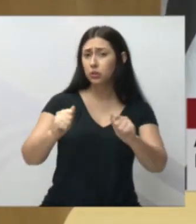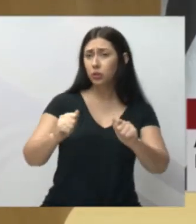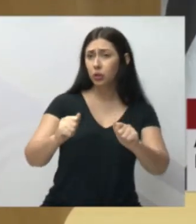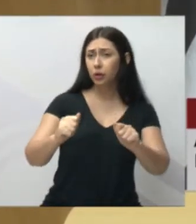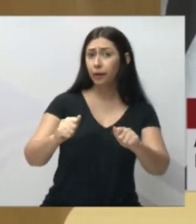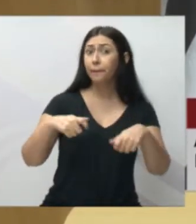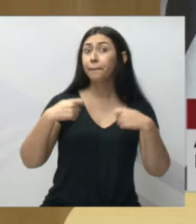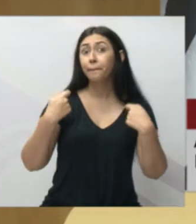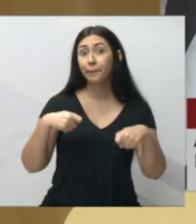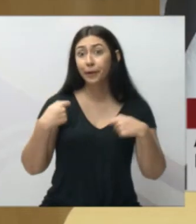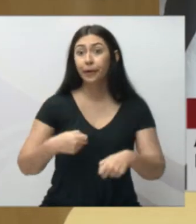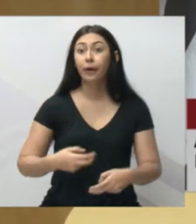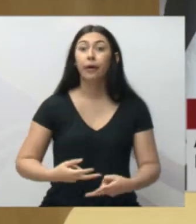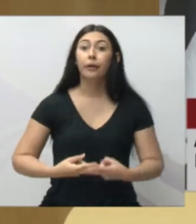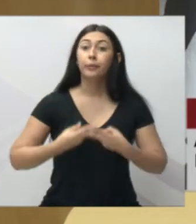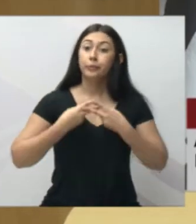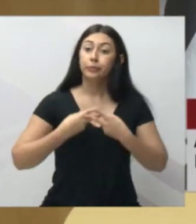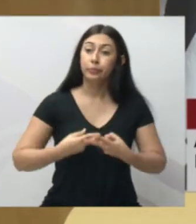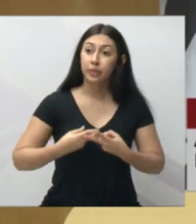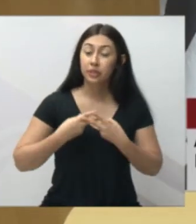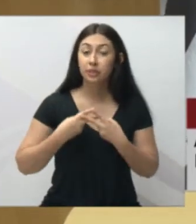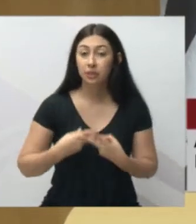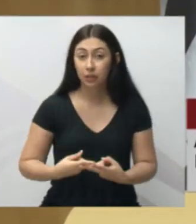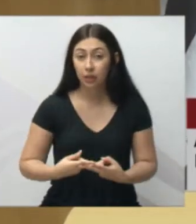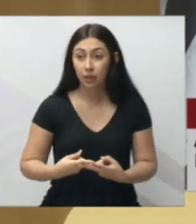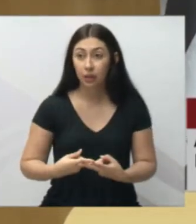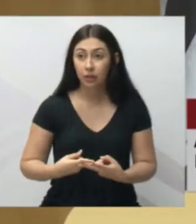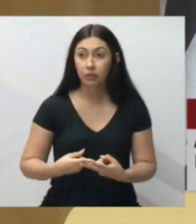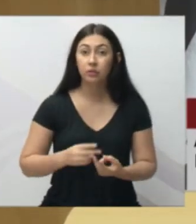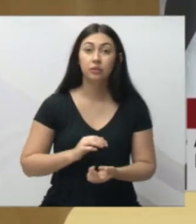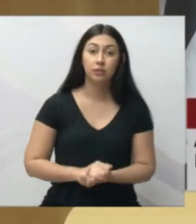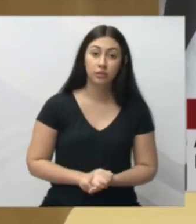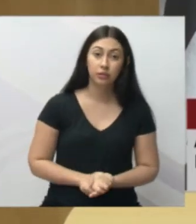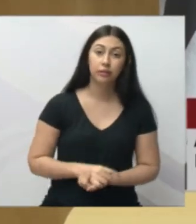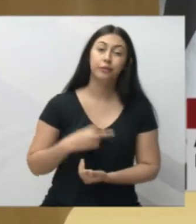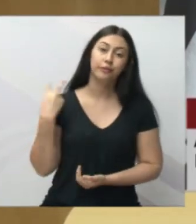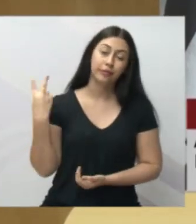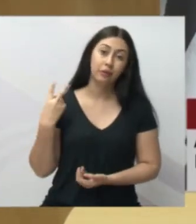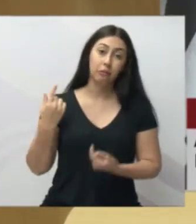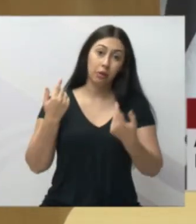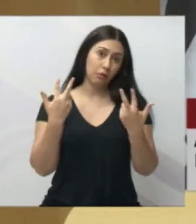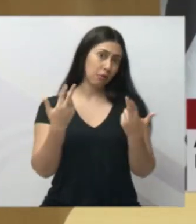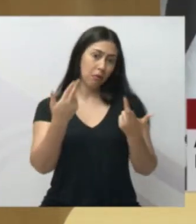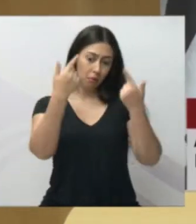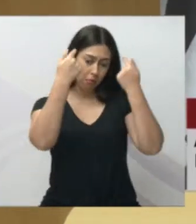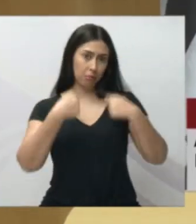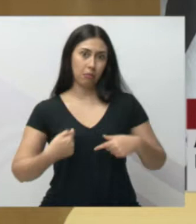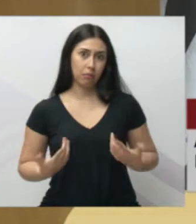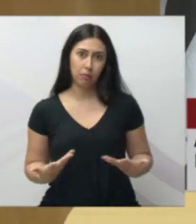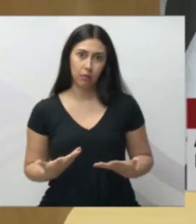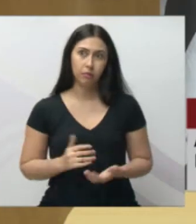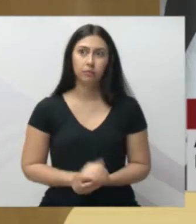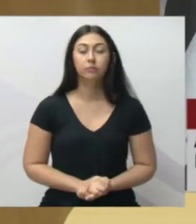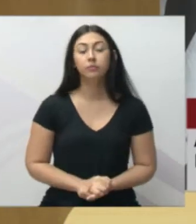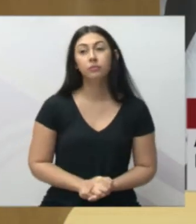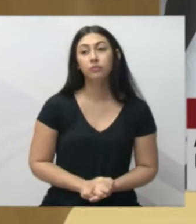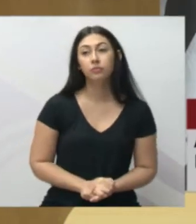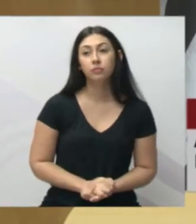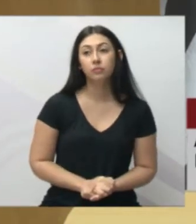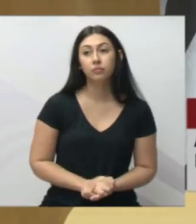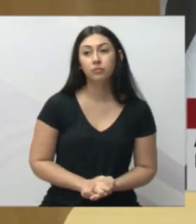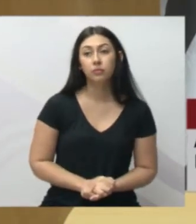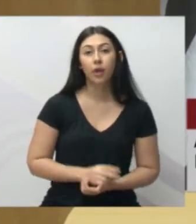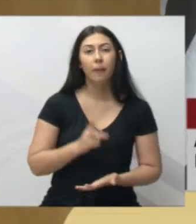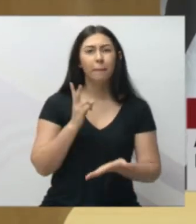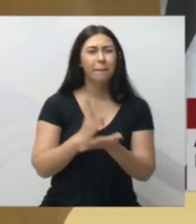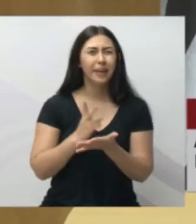aturar uma vereadora com essa personalidade que eu tenho. por mais que